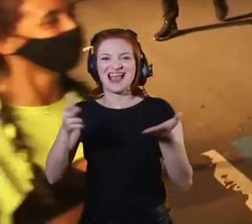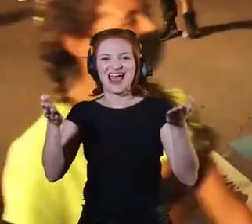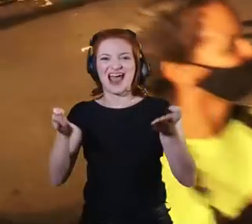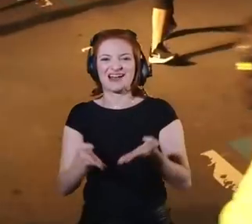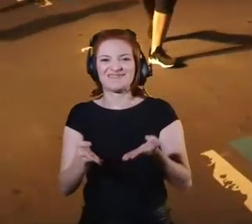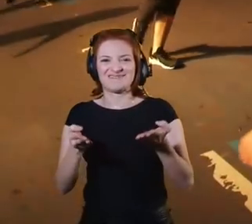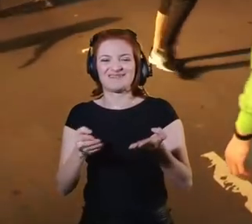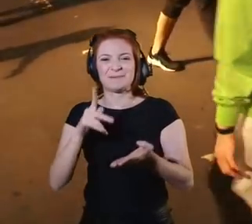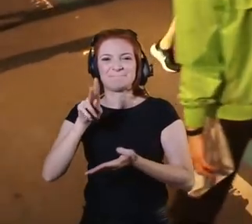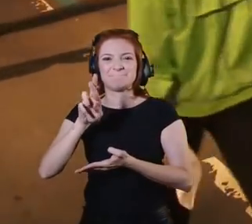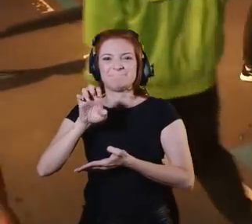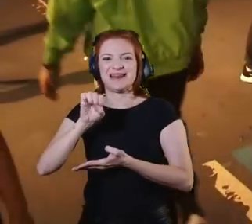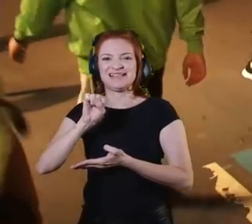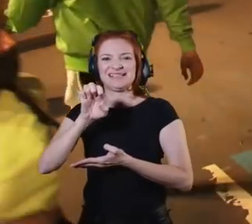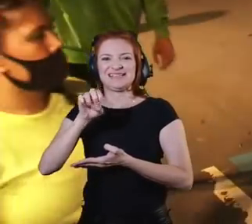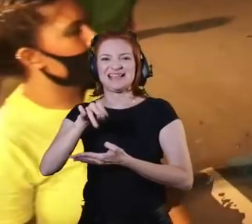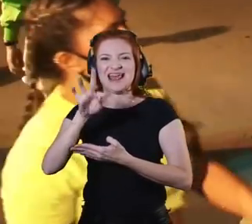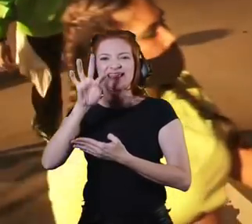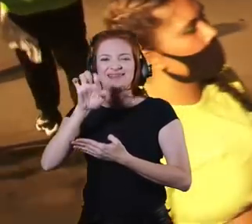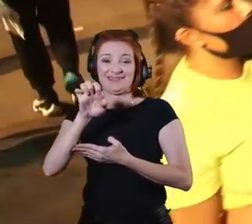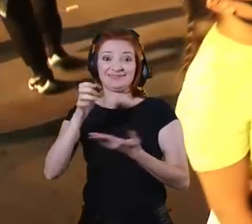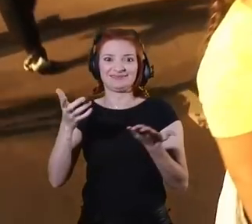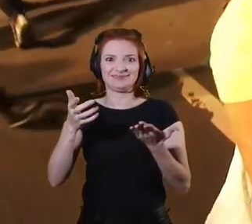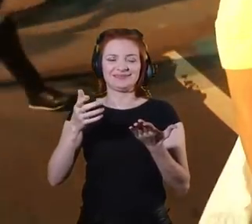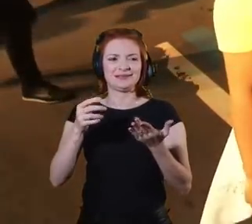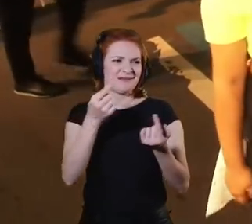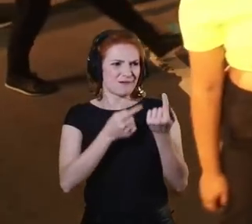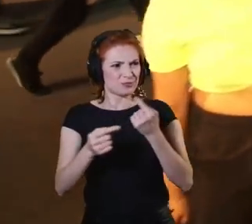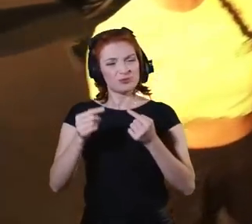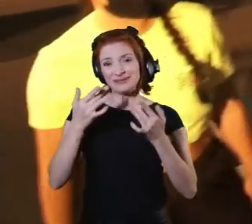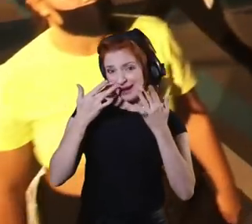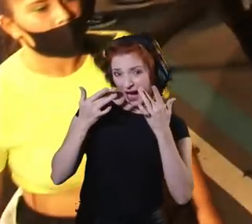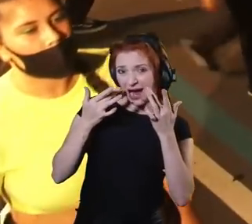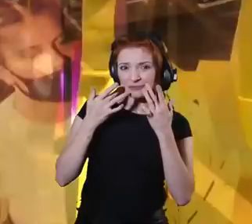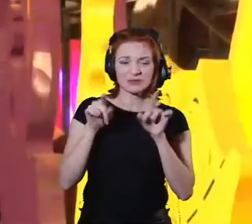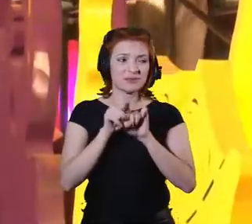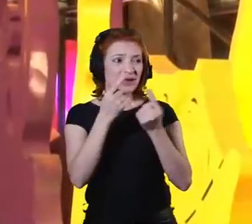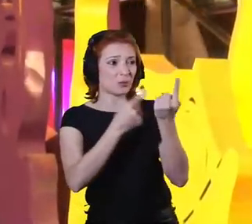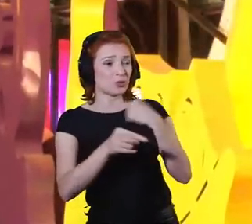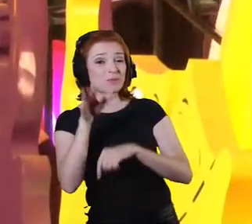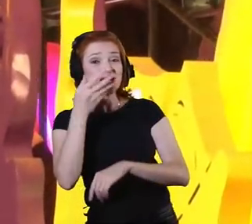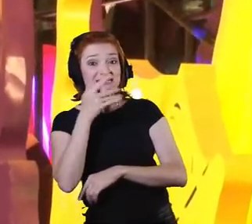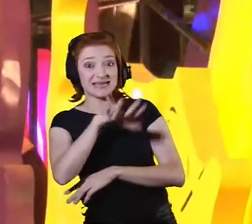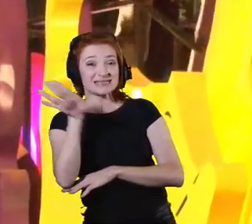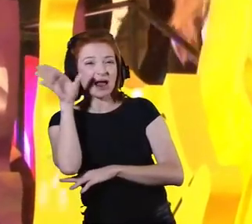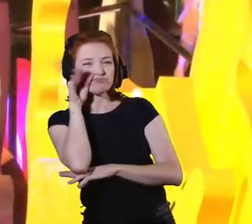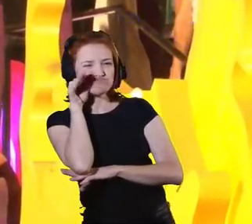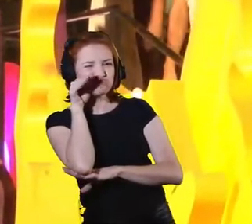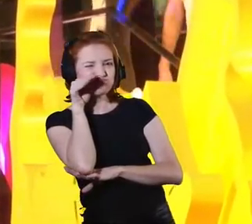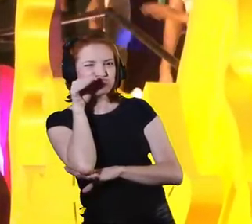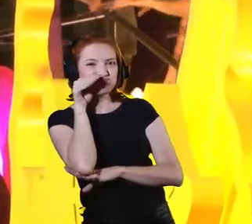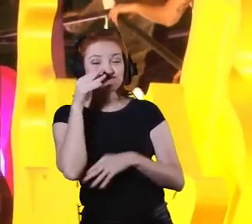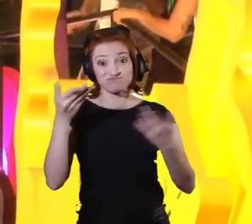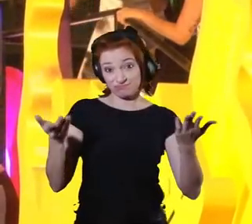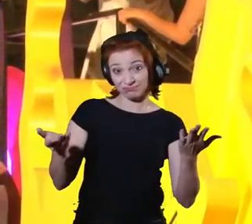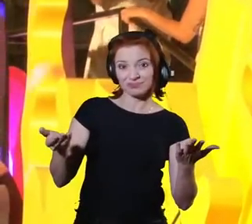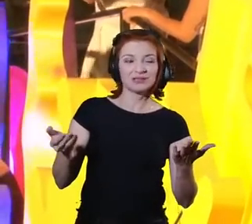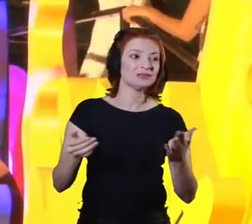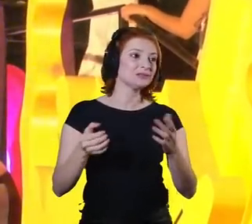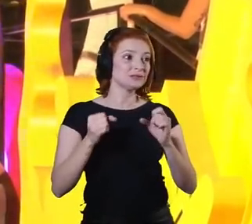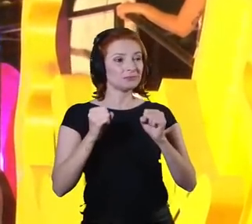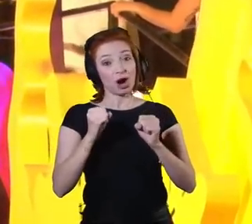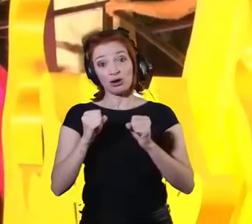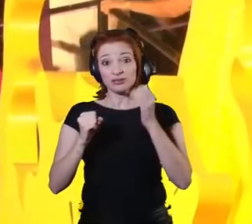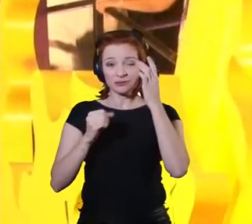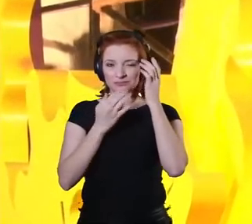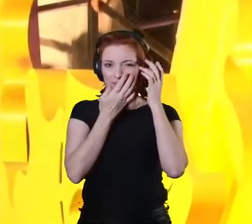certamente, essas crianças que participam, tanto como figurante, como que estão assistindo, olha lá, ali um grupo de crianças assistindo,